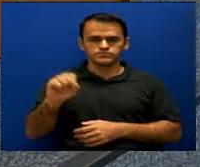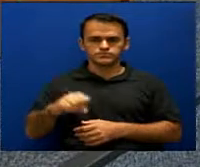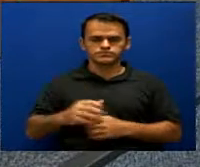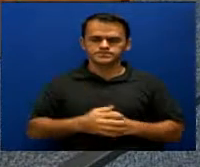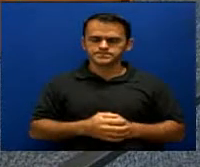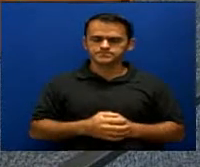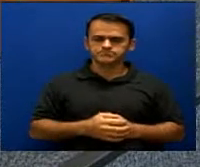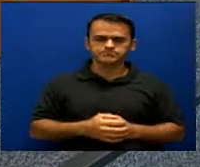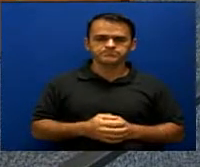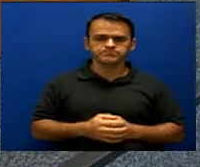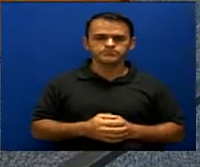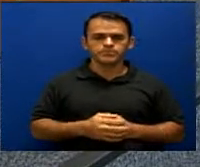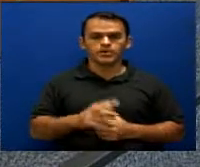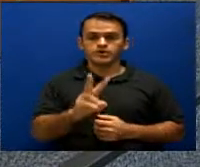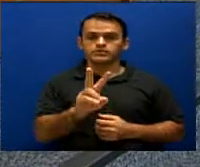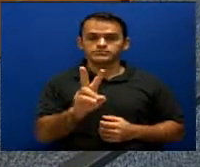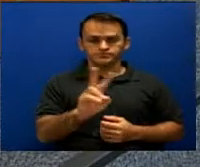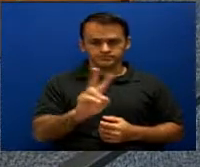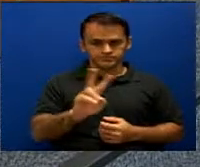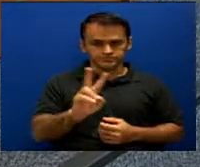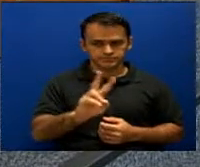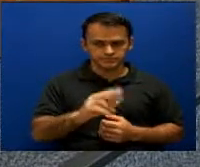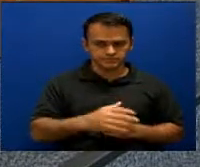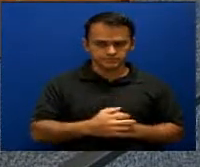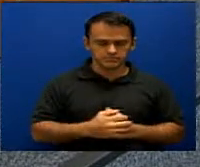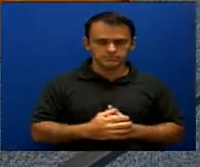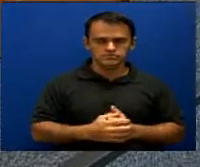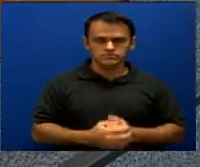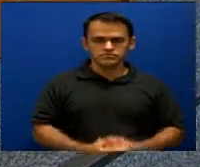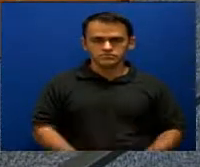Vereador Vitão, voto. Voto sim.